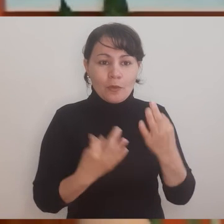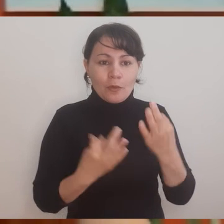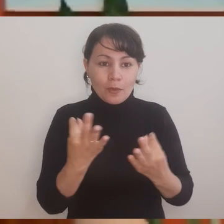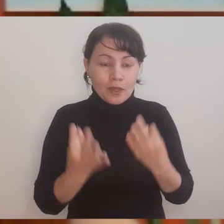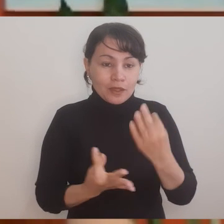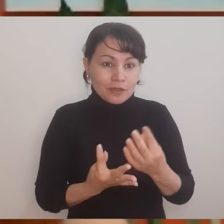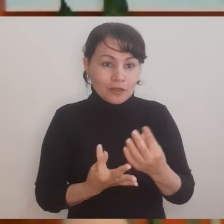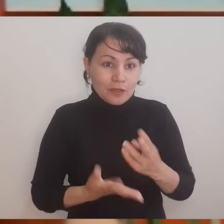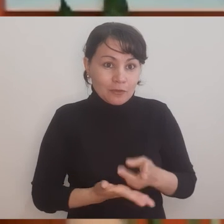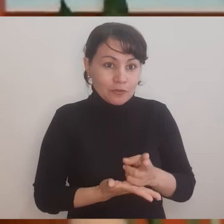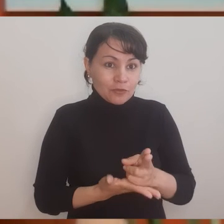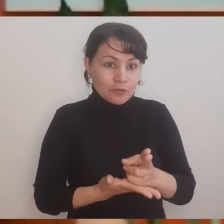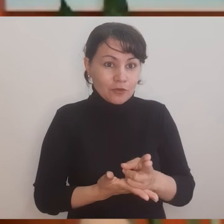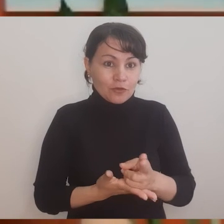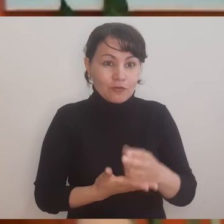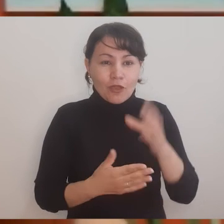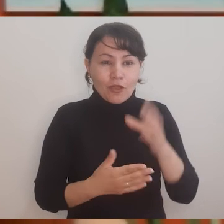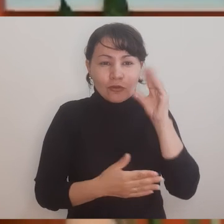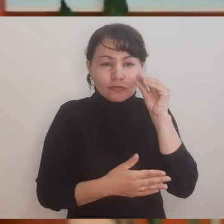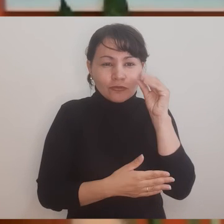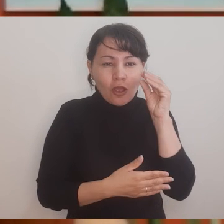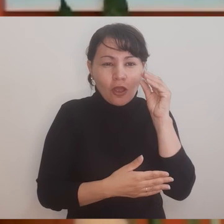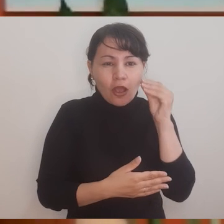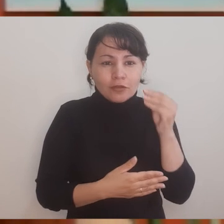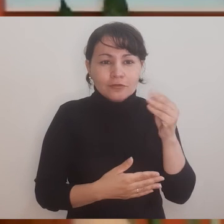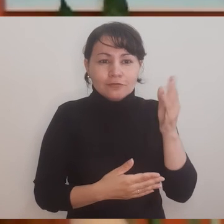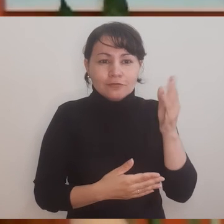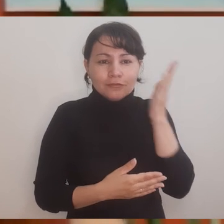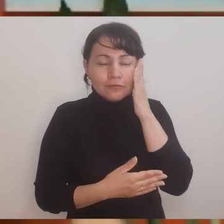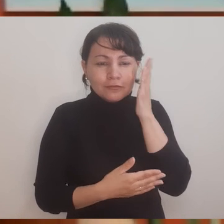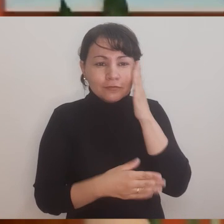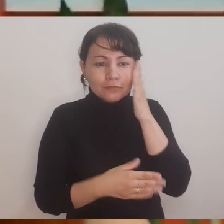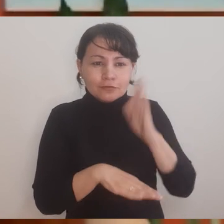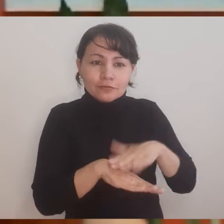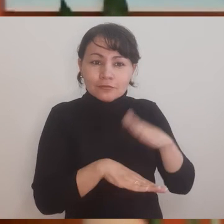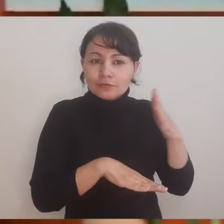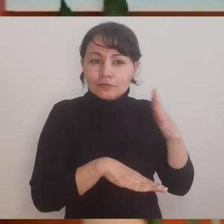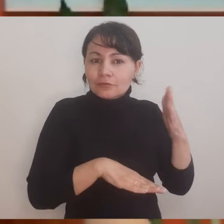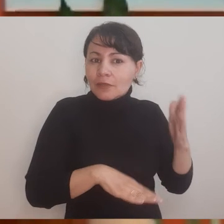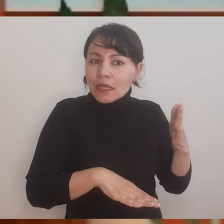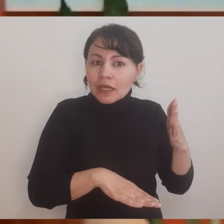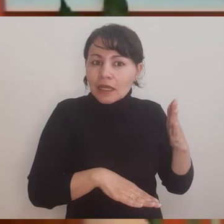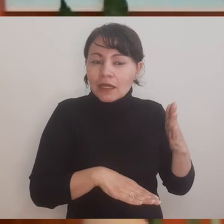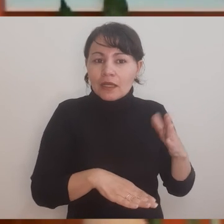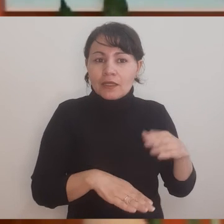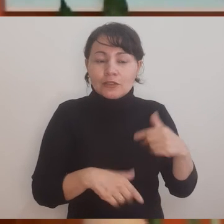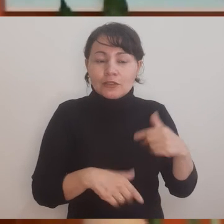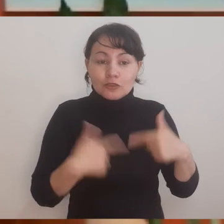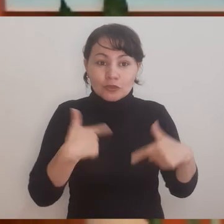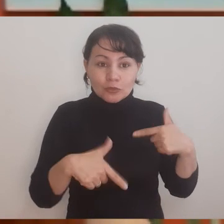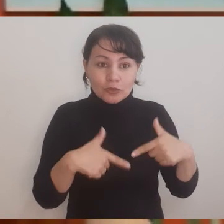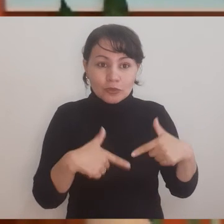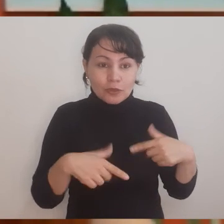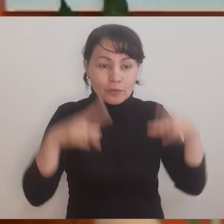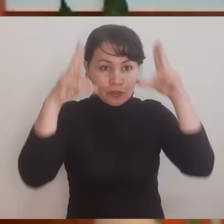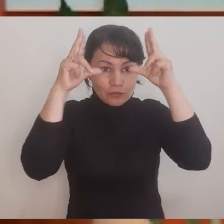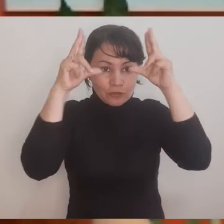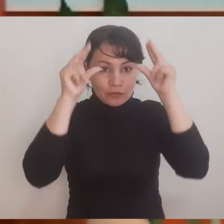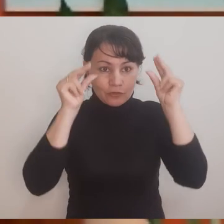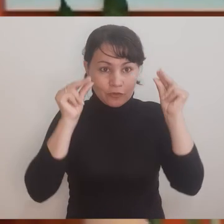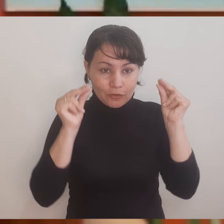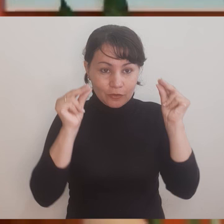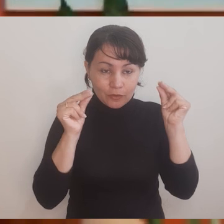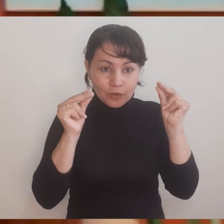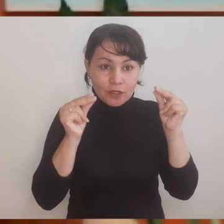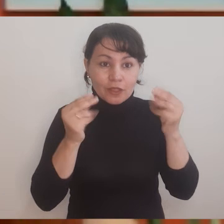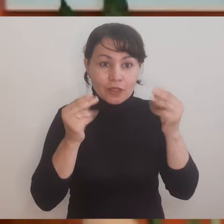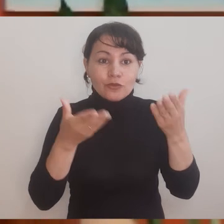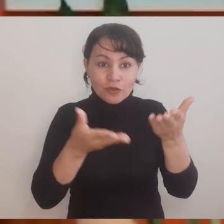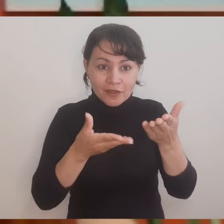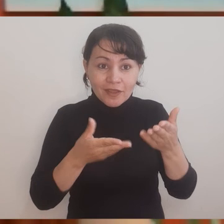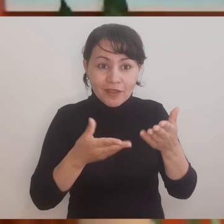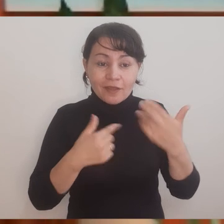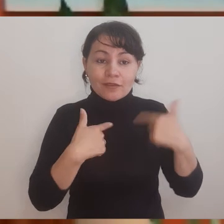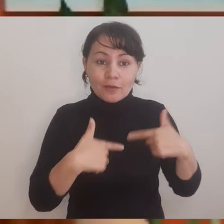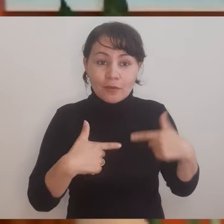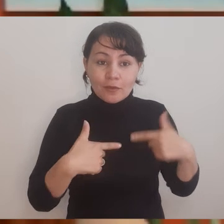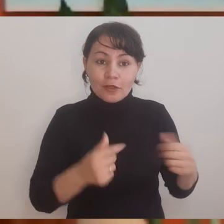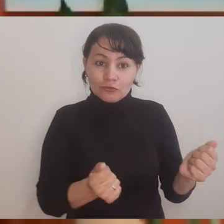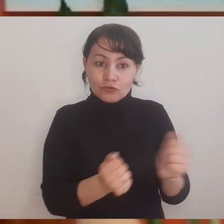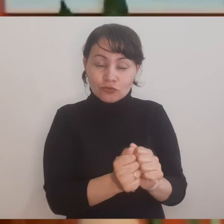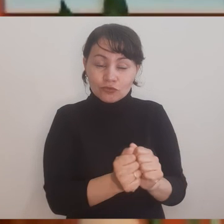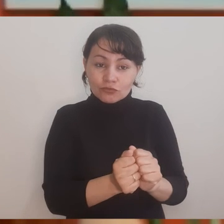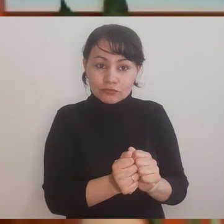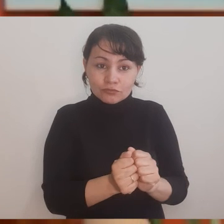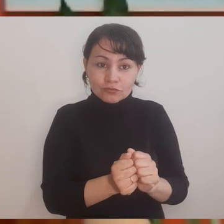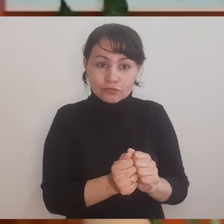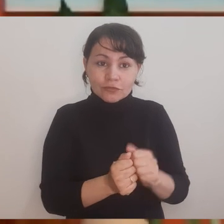intensiva, ficaram curiosos, querem saber um pouco mais sobre o trabalho do enfermeiro intensivista, que é atuar nesse campo,